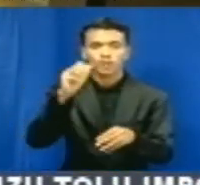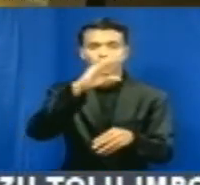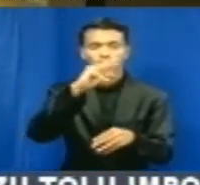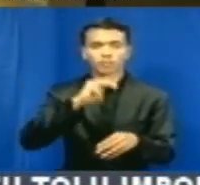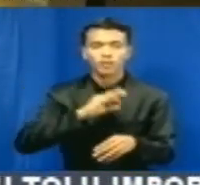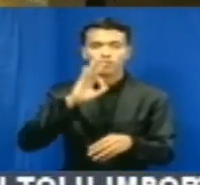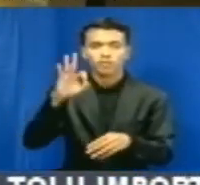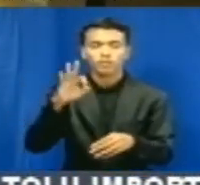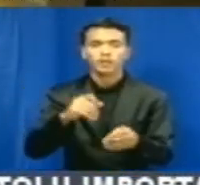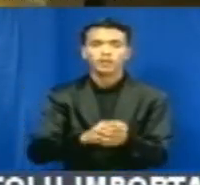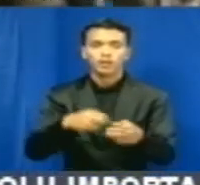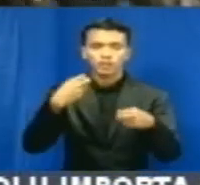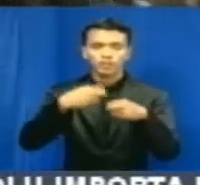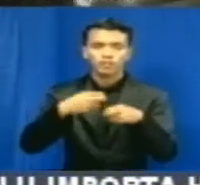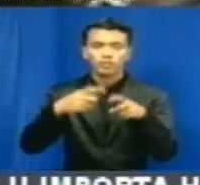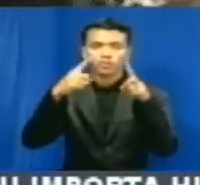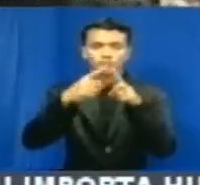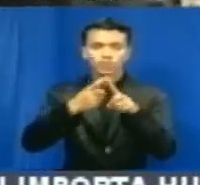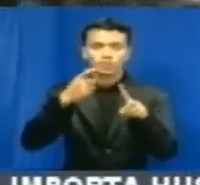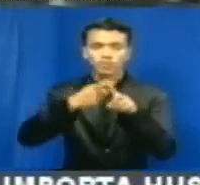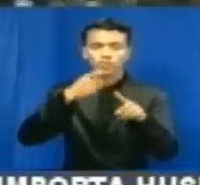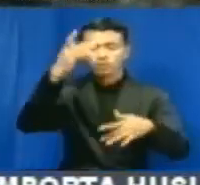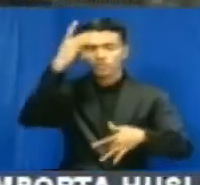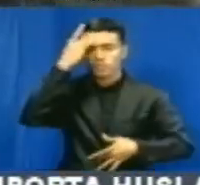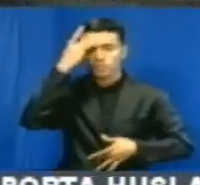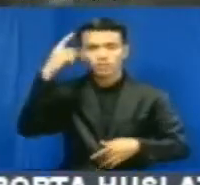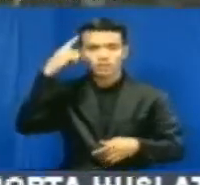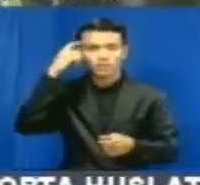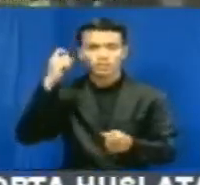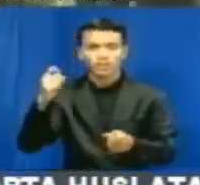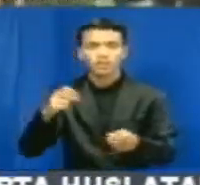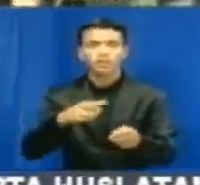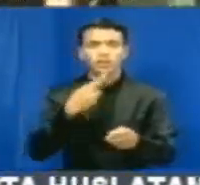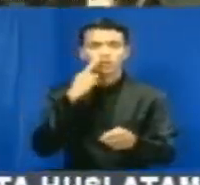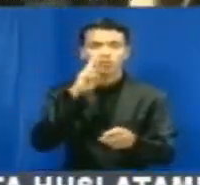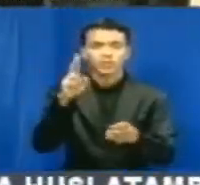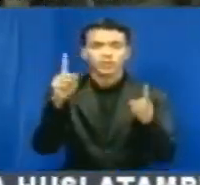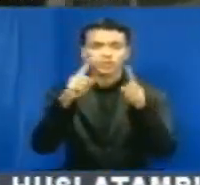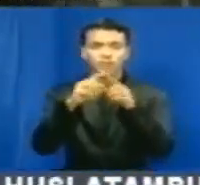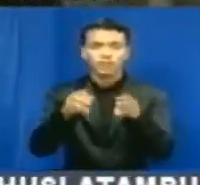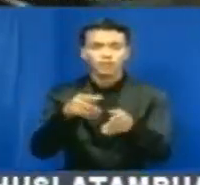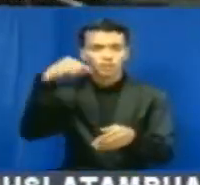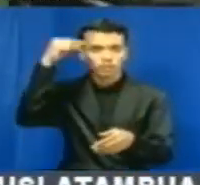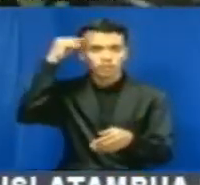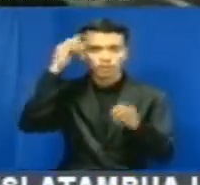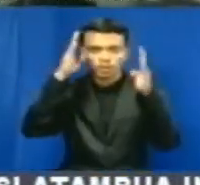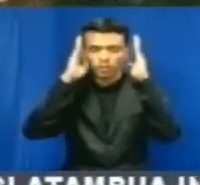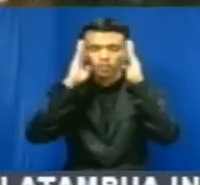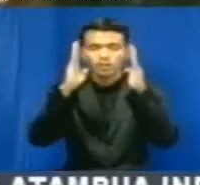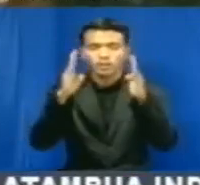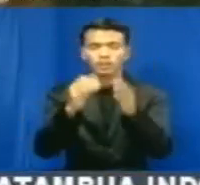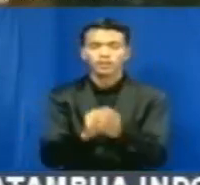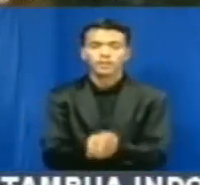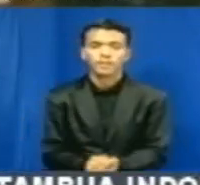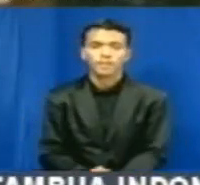manufahi afeta husi moras fasciola hepática, também recomenda ba governo a tu toma atenção. Inês